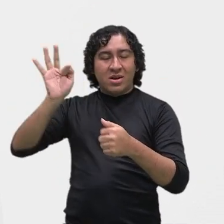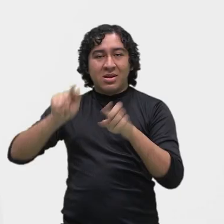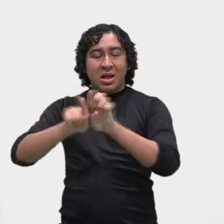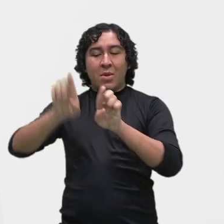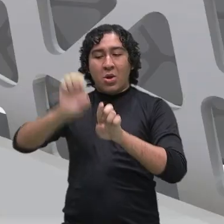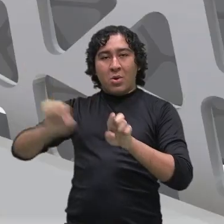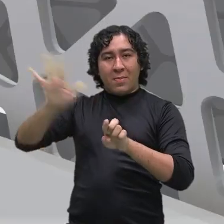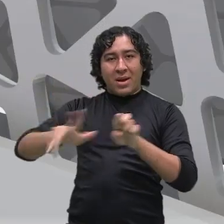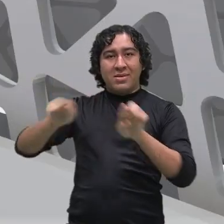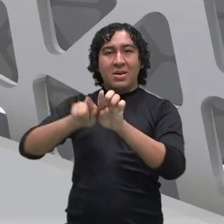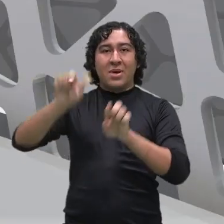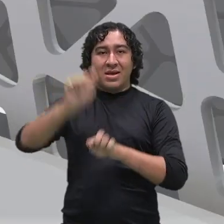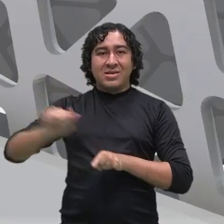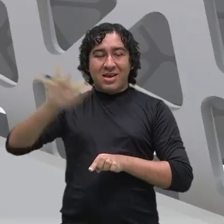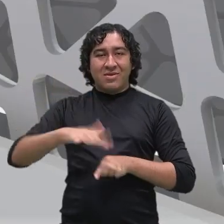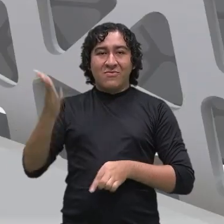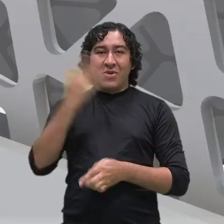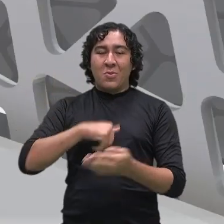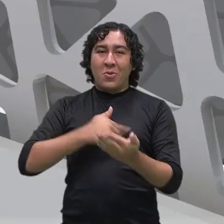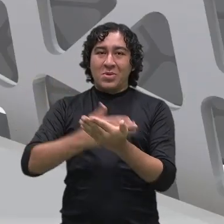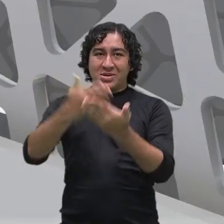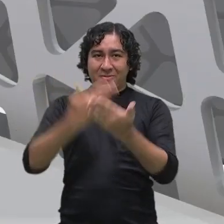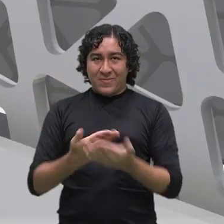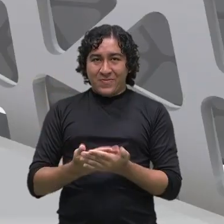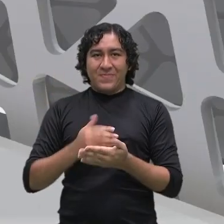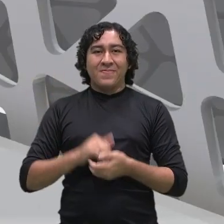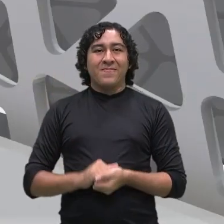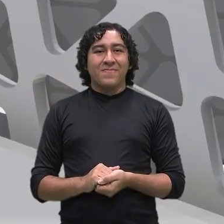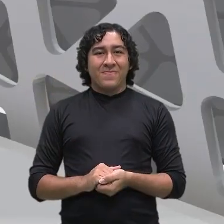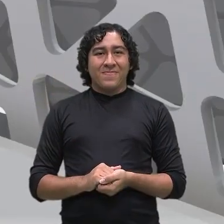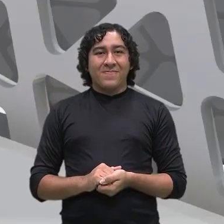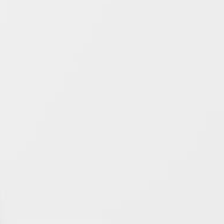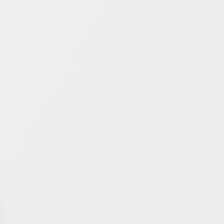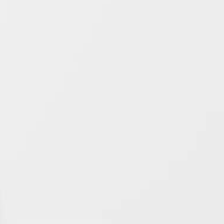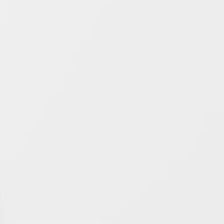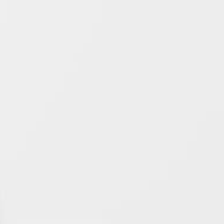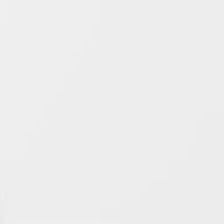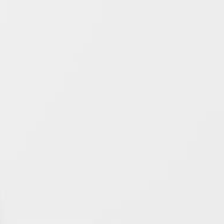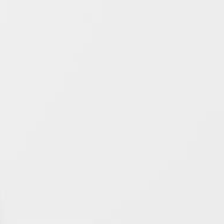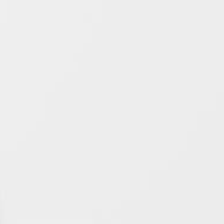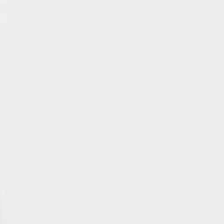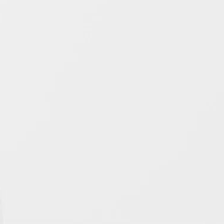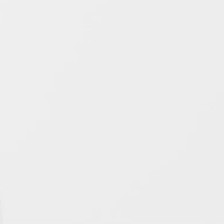a asiática. Vamos agora para o momento da nossa aula.